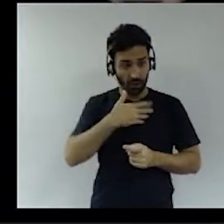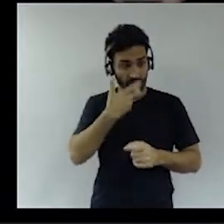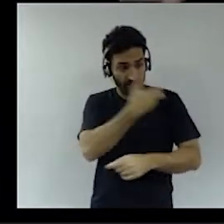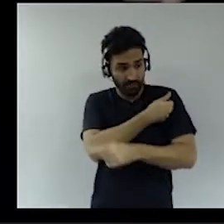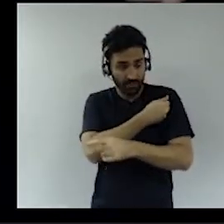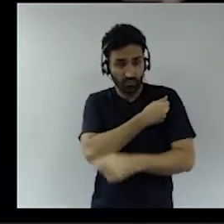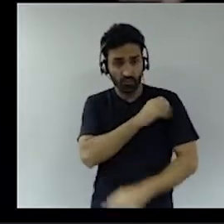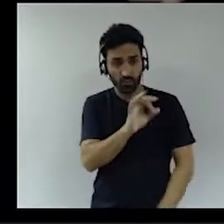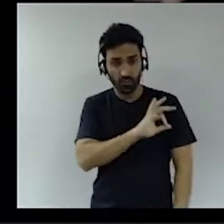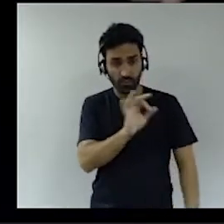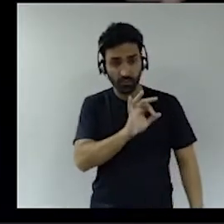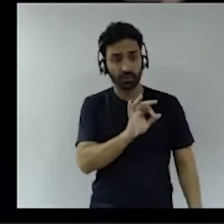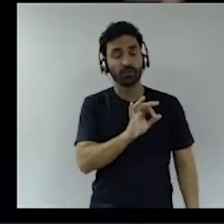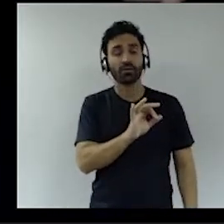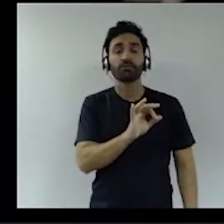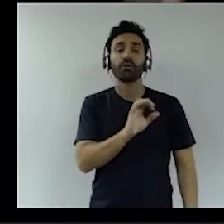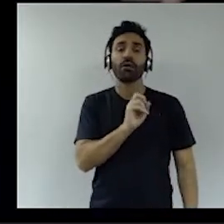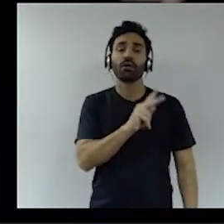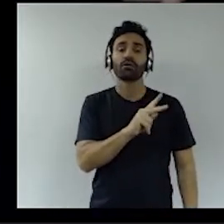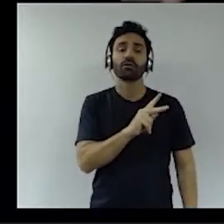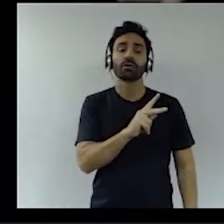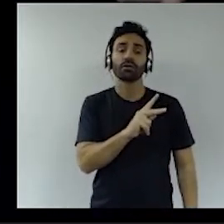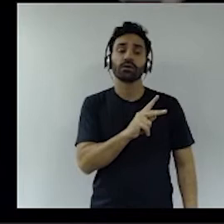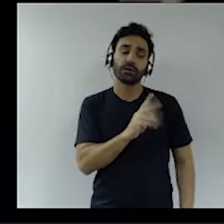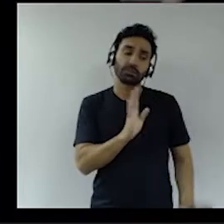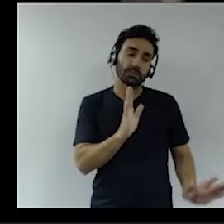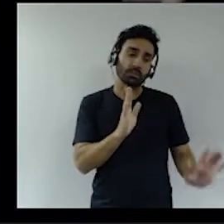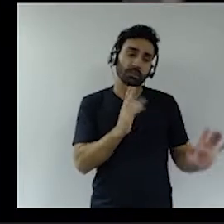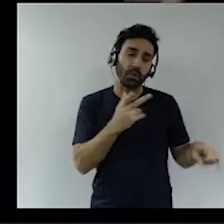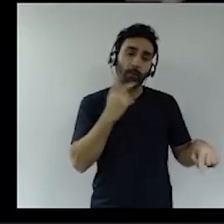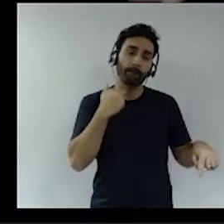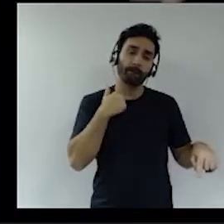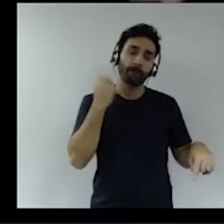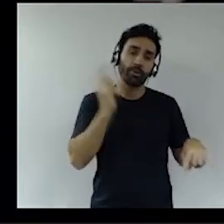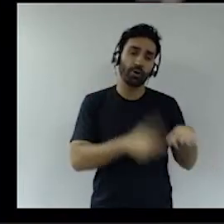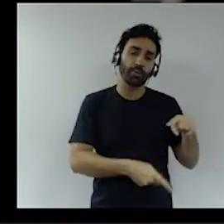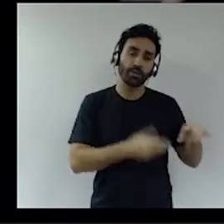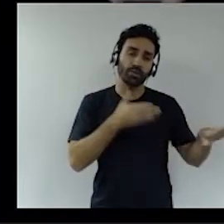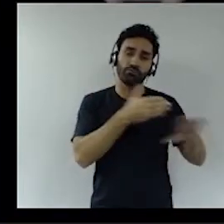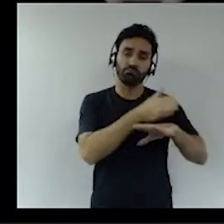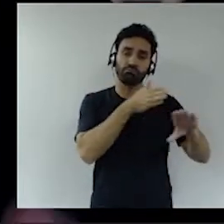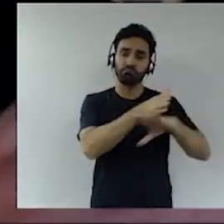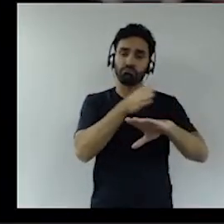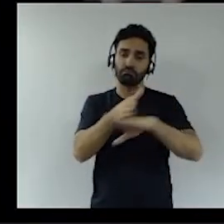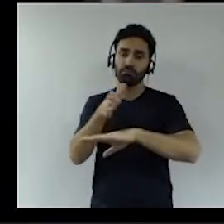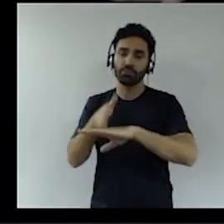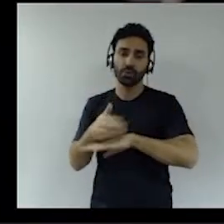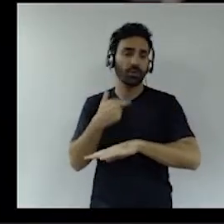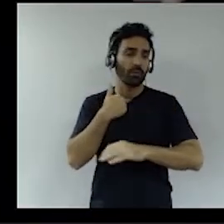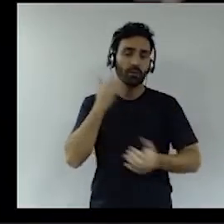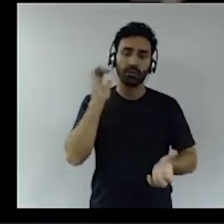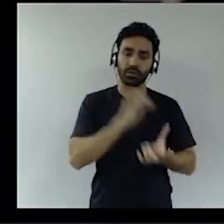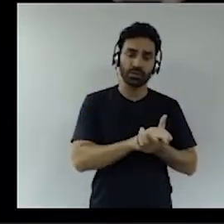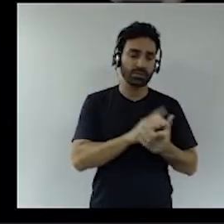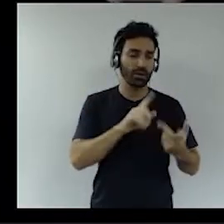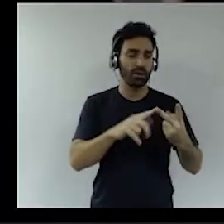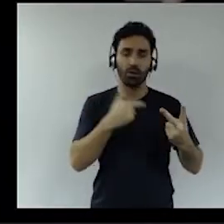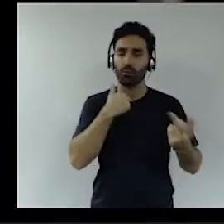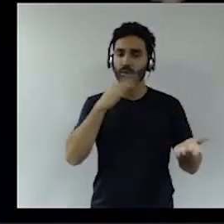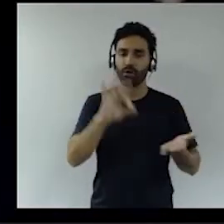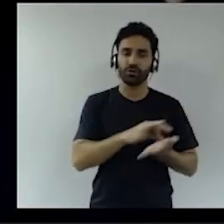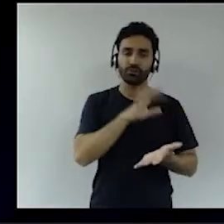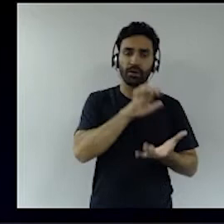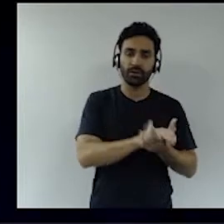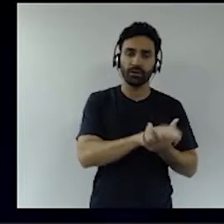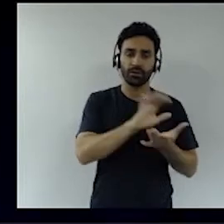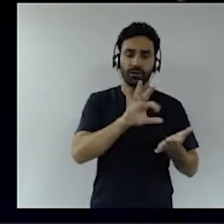vacinação ia começar a ter restrições no exercício da cidadania, não ia poder casar, não ia poder se matricular